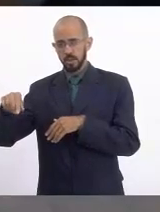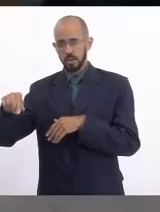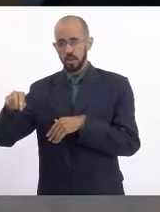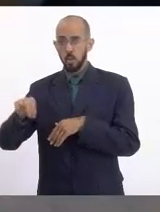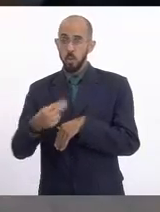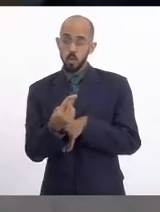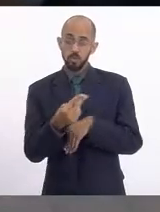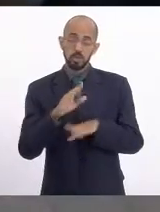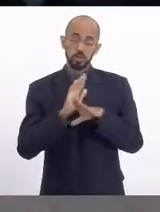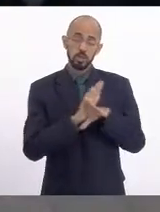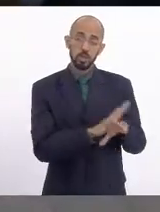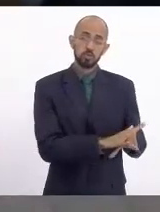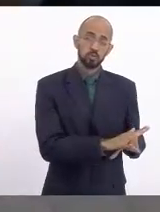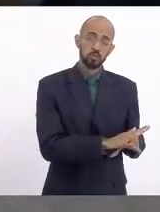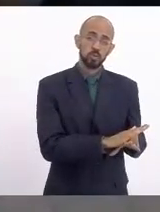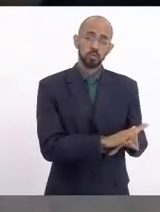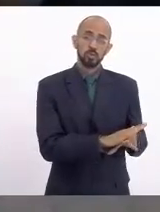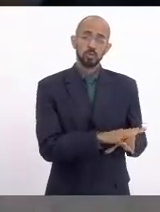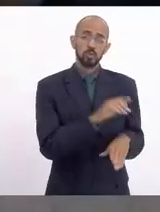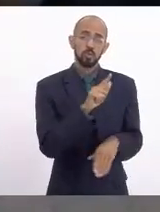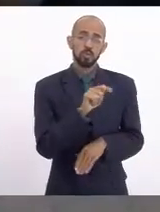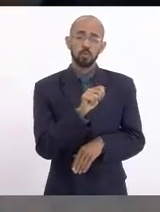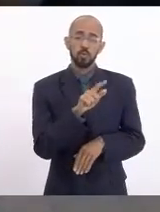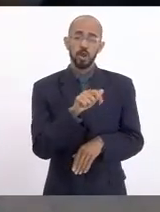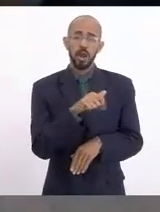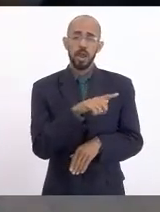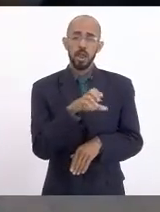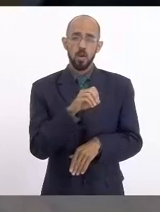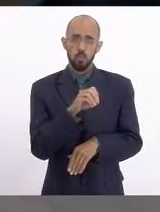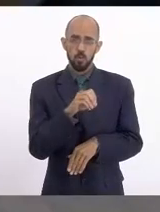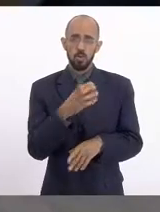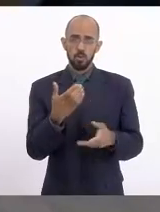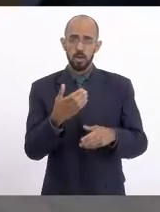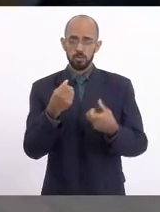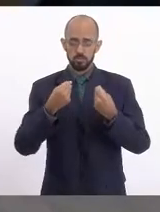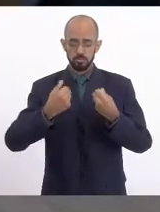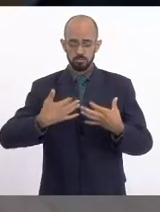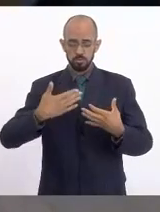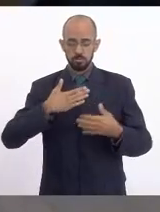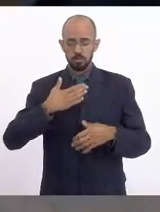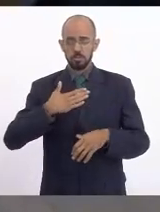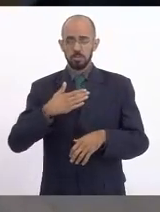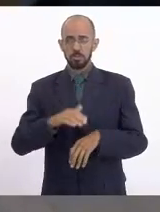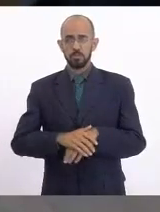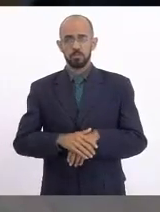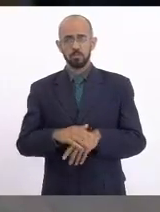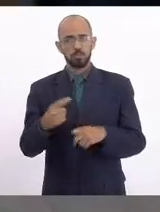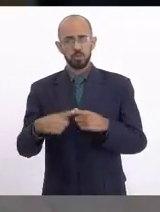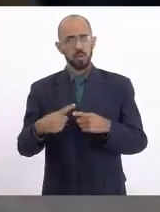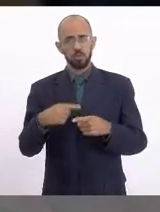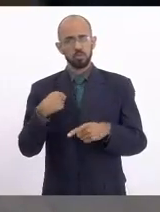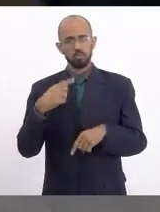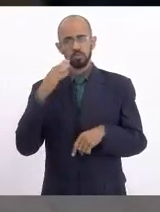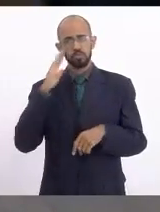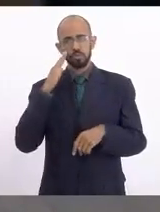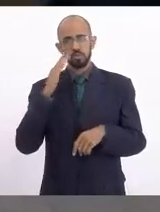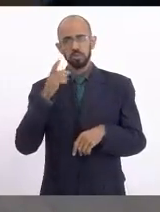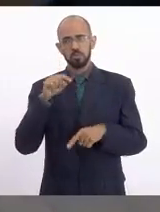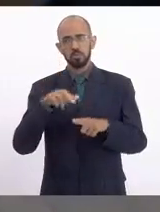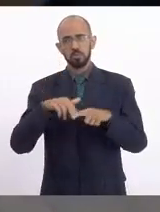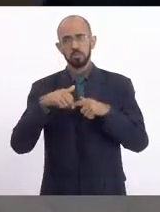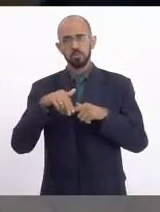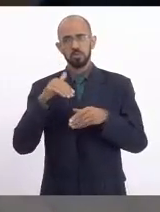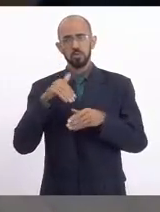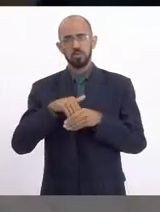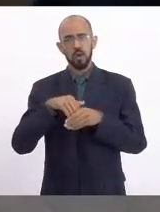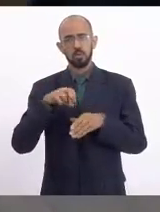está beneficiando o Galeão Então eu queria que o senhor me explicasse porque o Sinceramente não tô entendendo e até agora uma voto é não